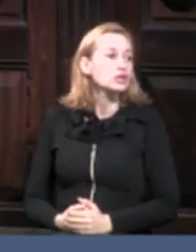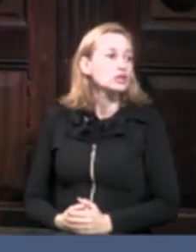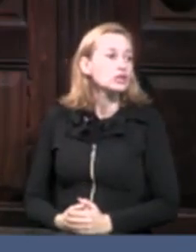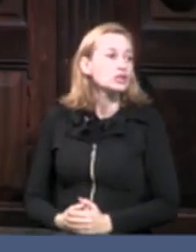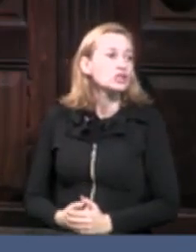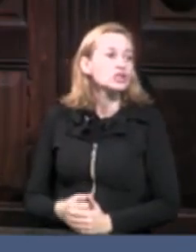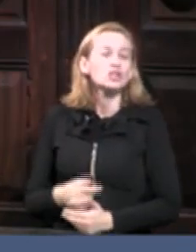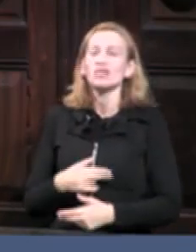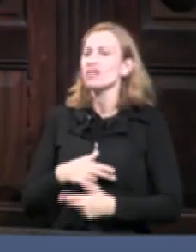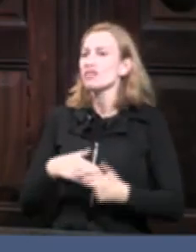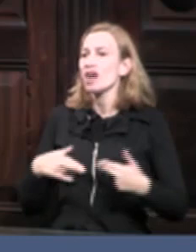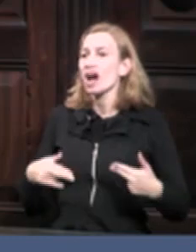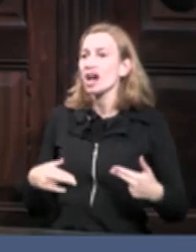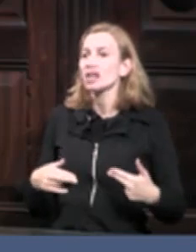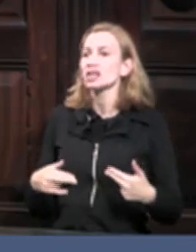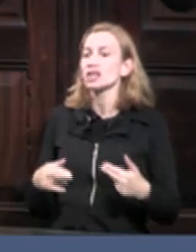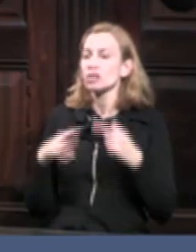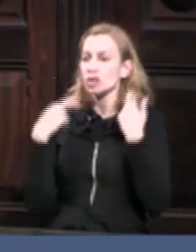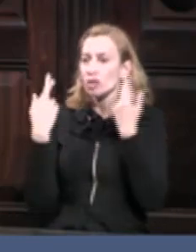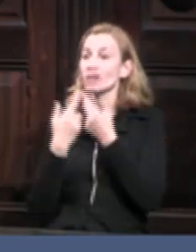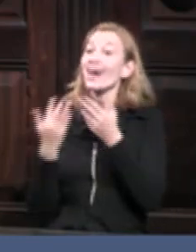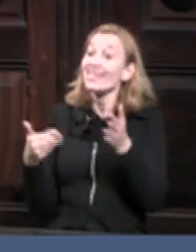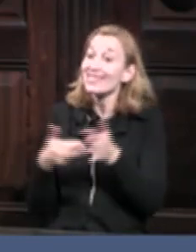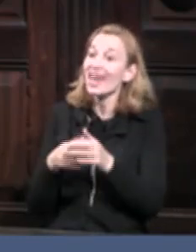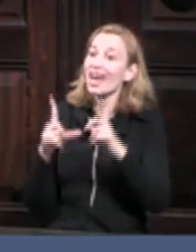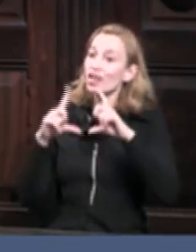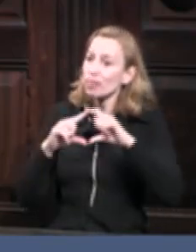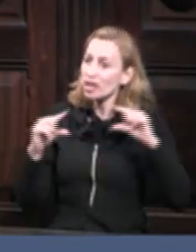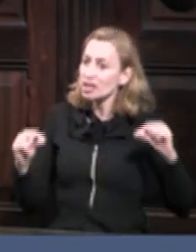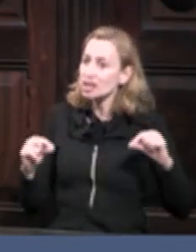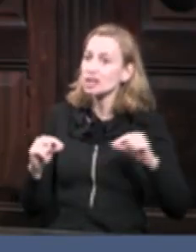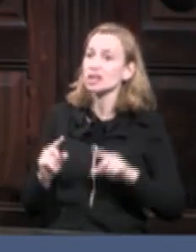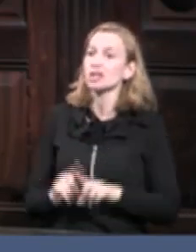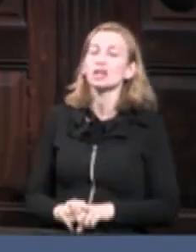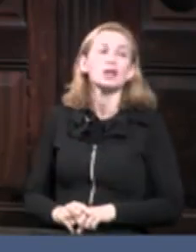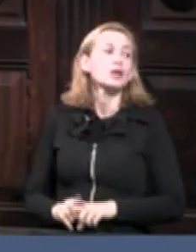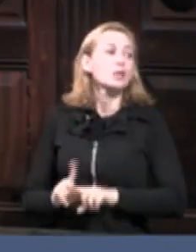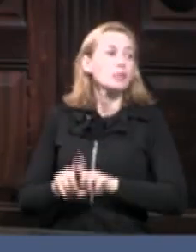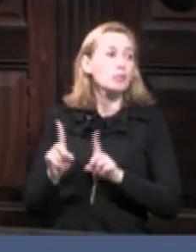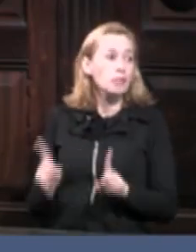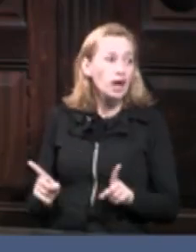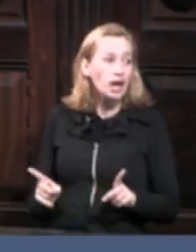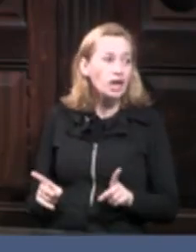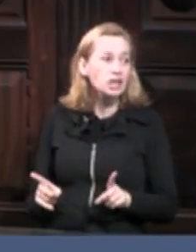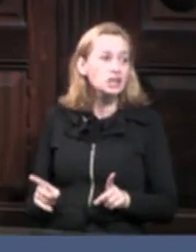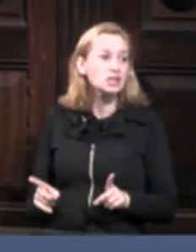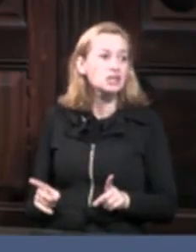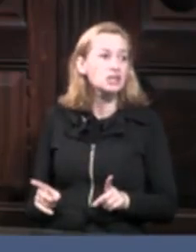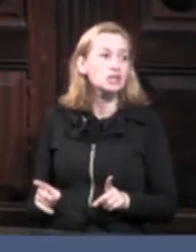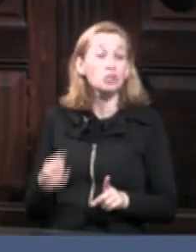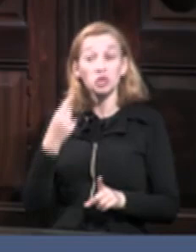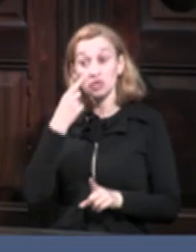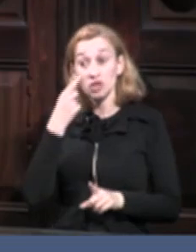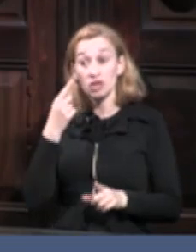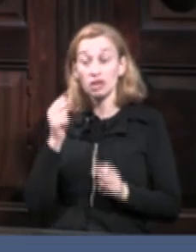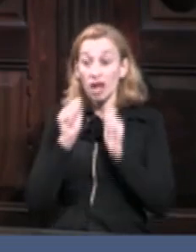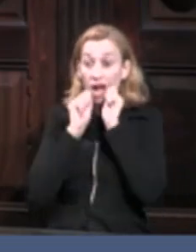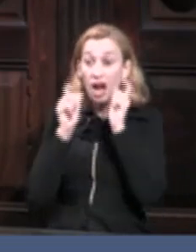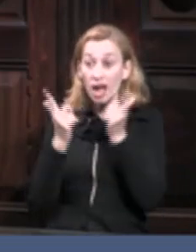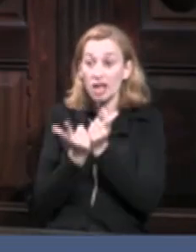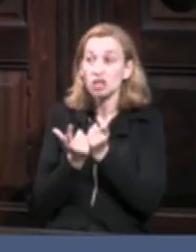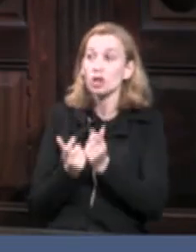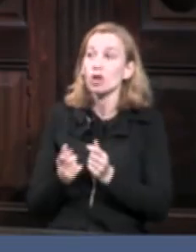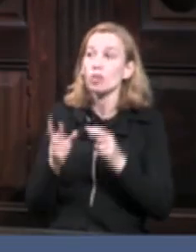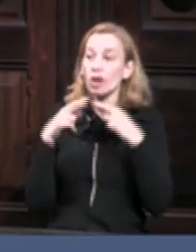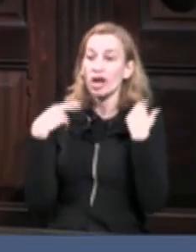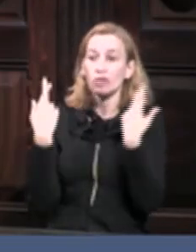de reuniões em Brasília. Mas está prevista pela Comissão de Defesa do Consumidor desta casa uma audiência pública